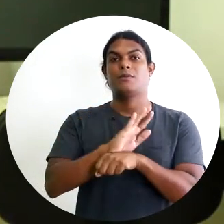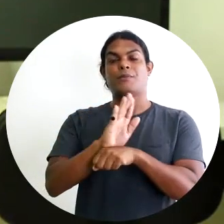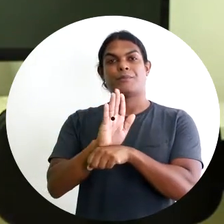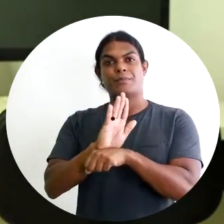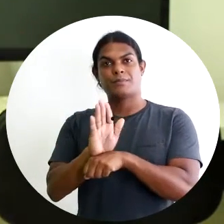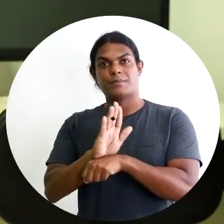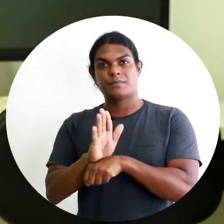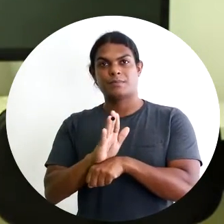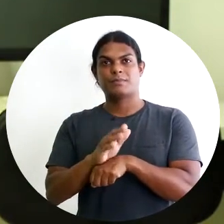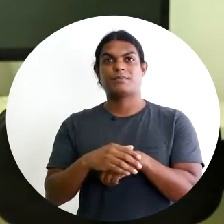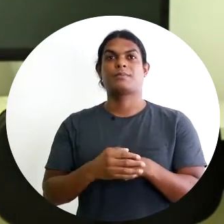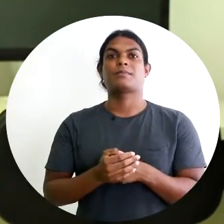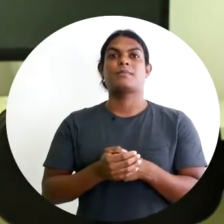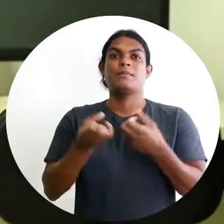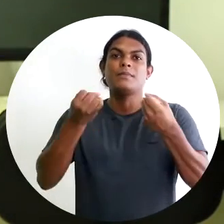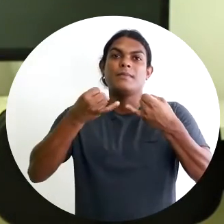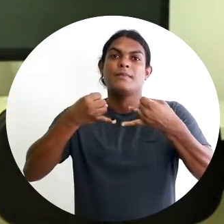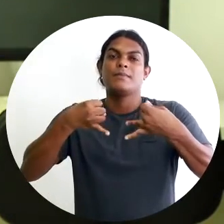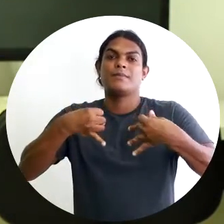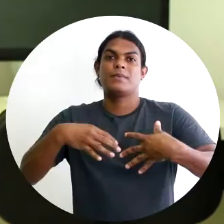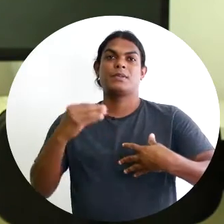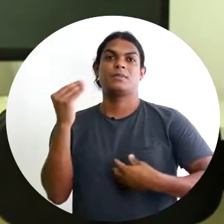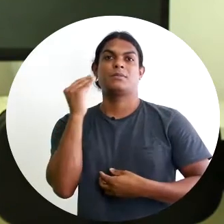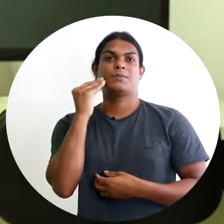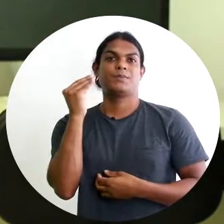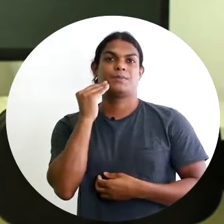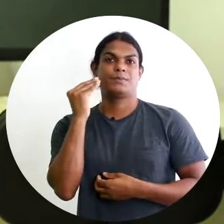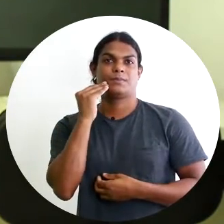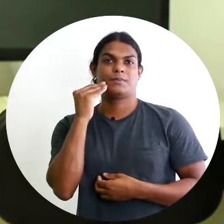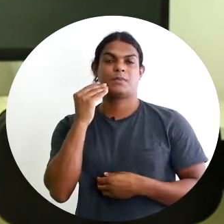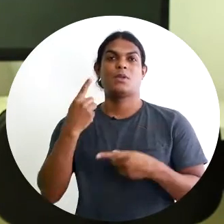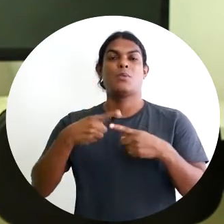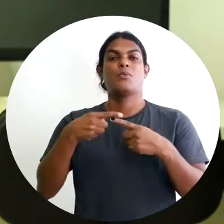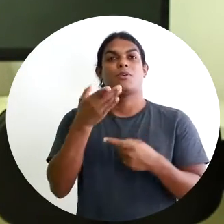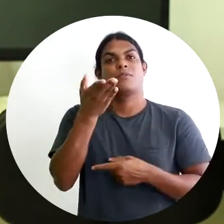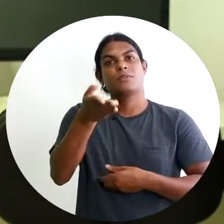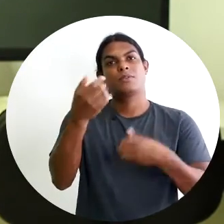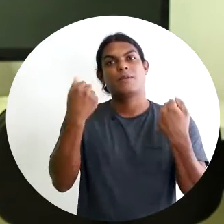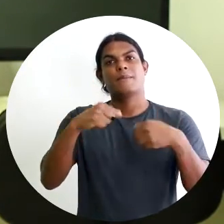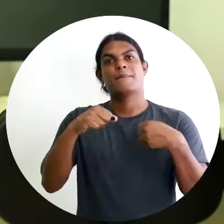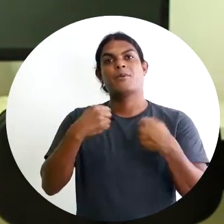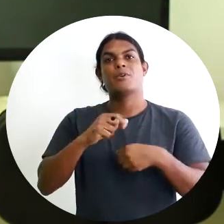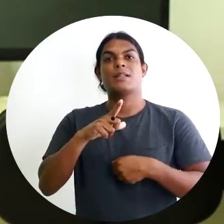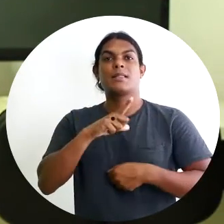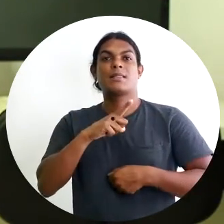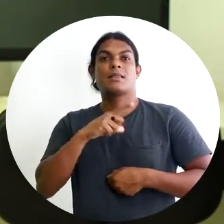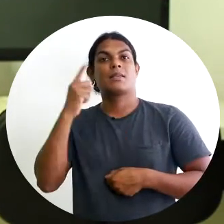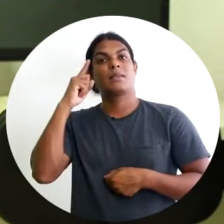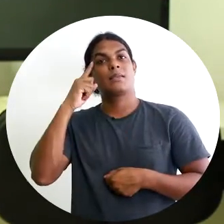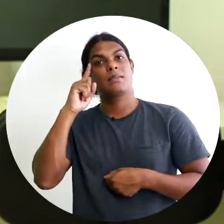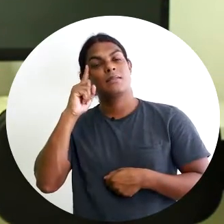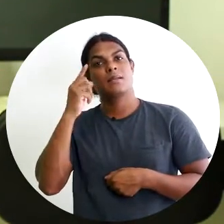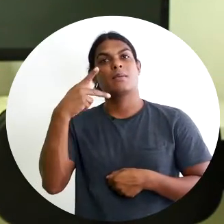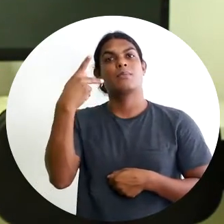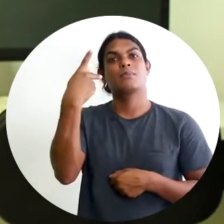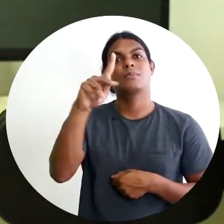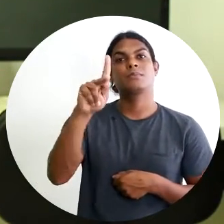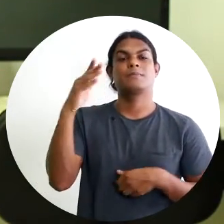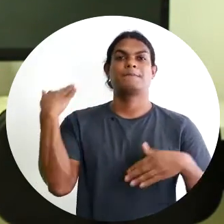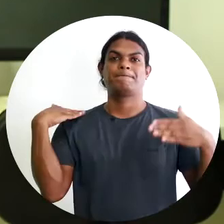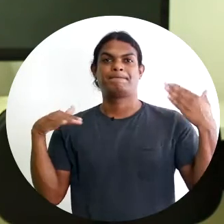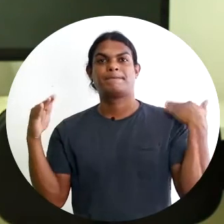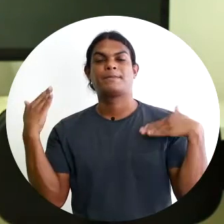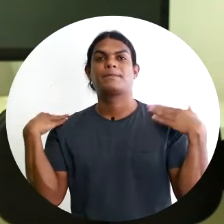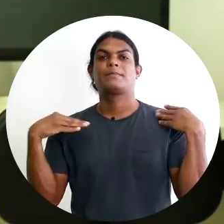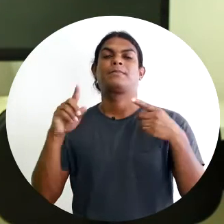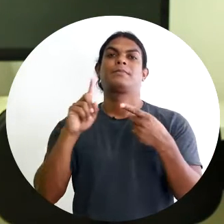que eu tive desse passeio cultural. Porque aí você pode criar e ter ideias para o seu passeio cultural com a pessoa que você escolheu aí dentro da